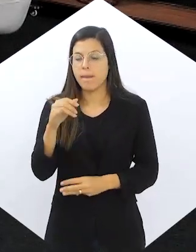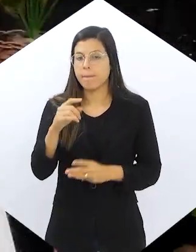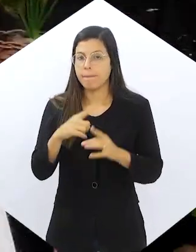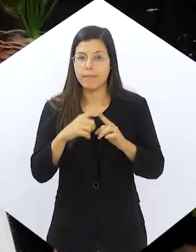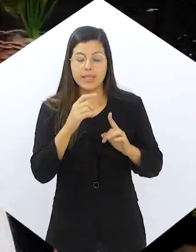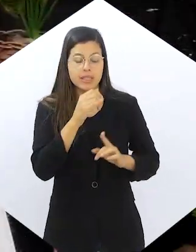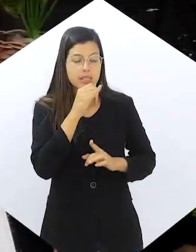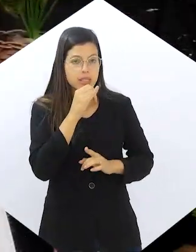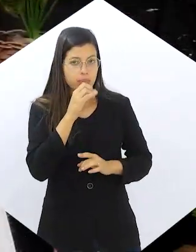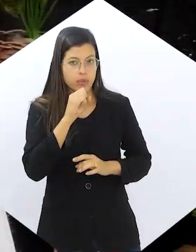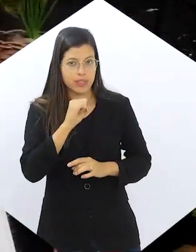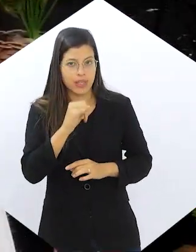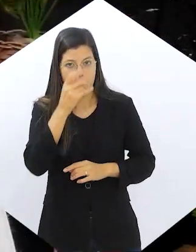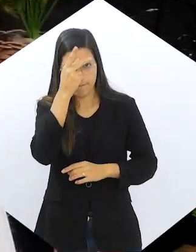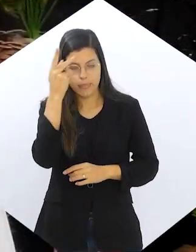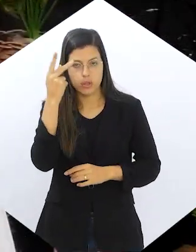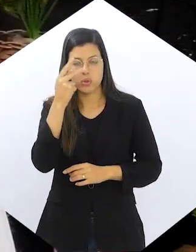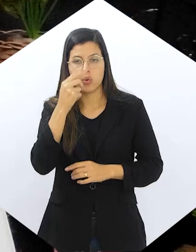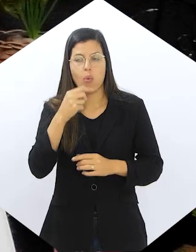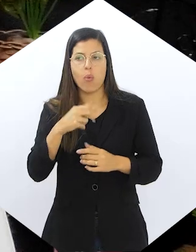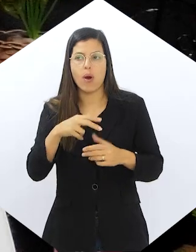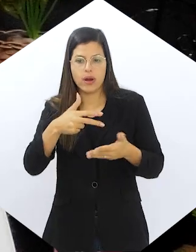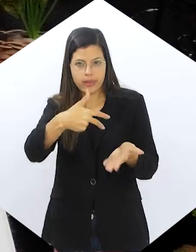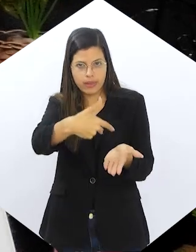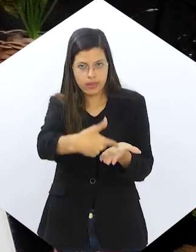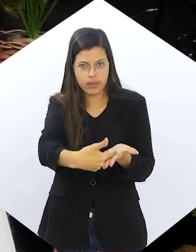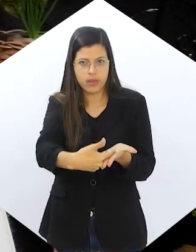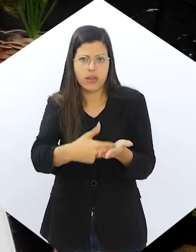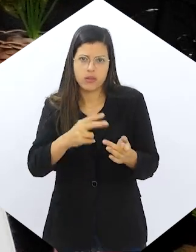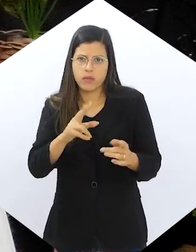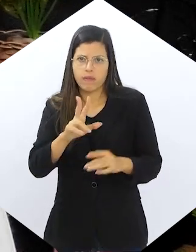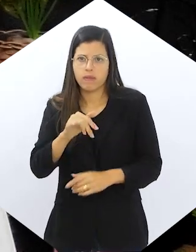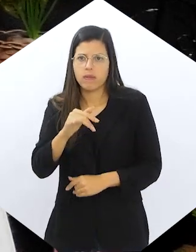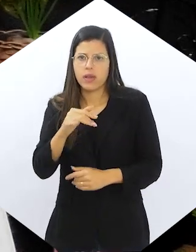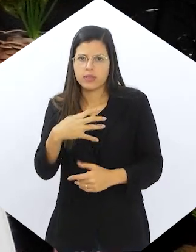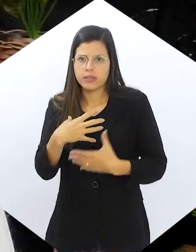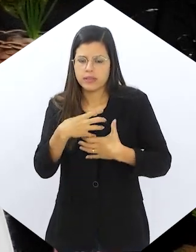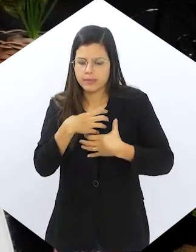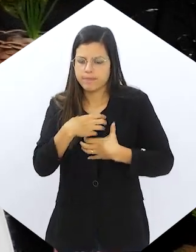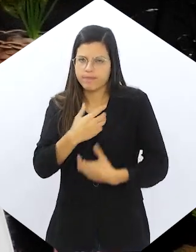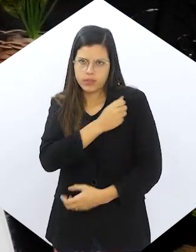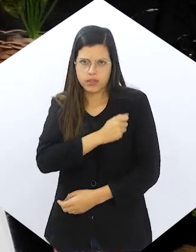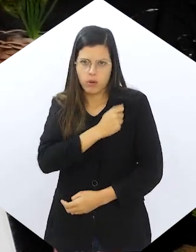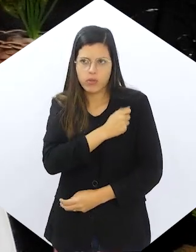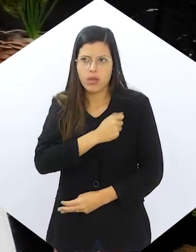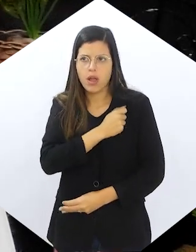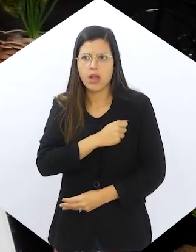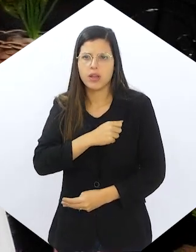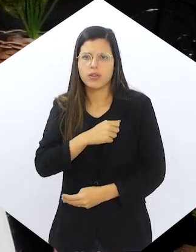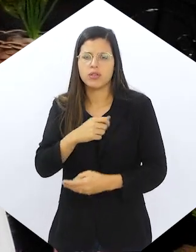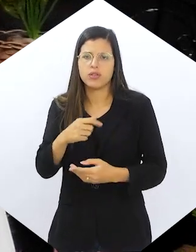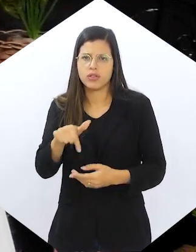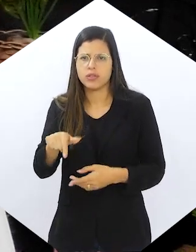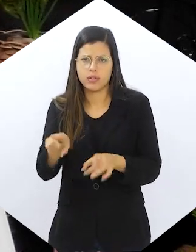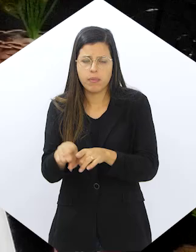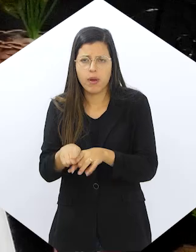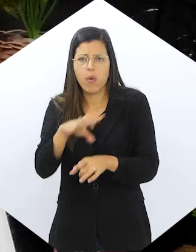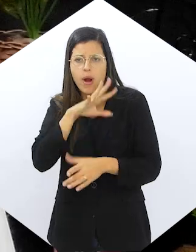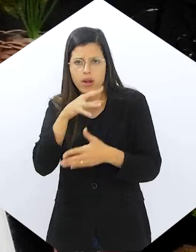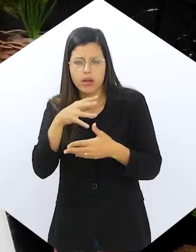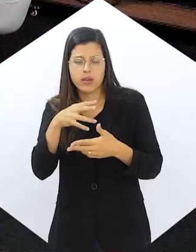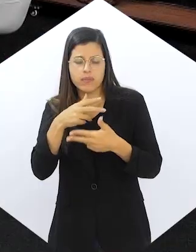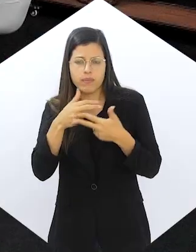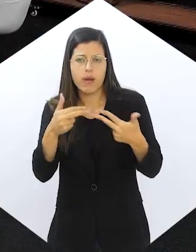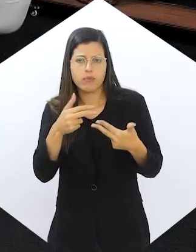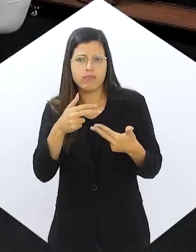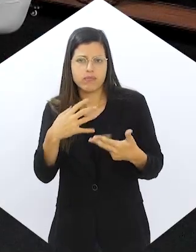for internado, passar um tempo longo internado, né, ele vai sentir falta do animal e o animal dele, né, porque existe uma troca. Com certeza. É permitido que